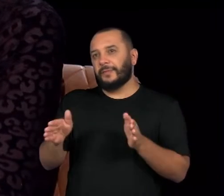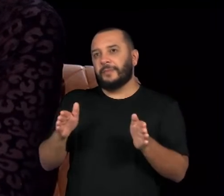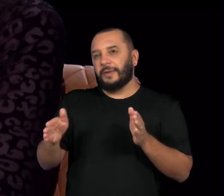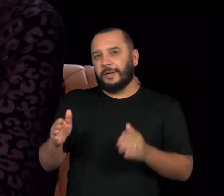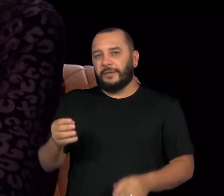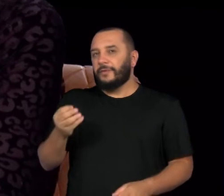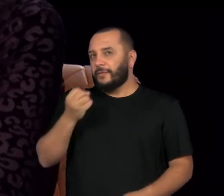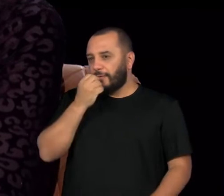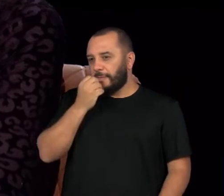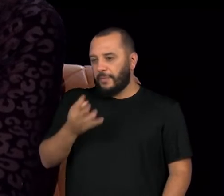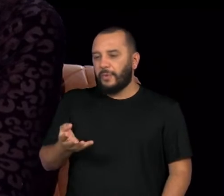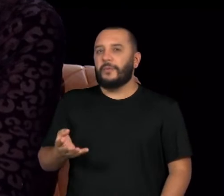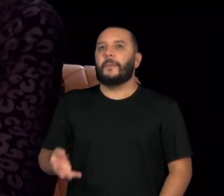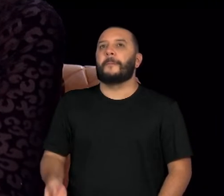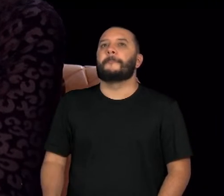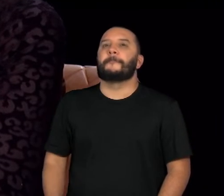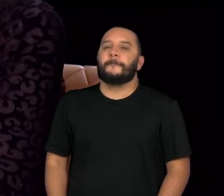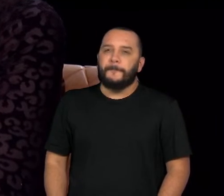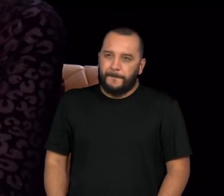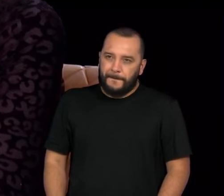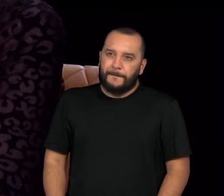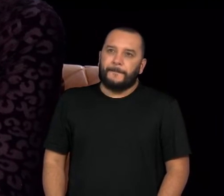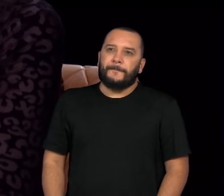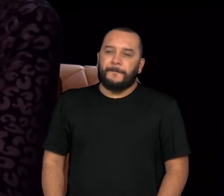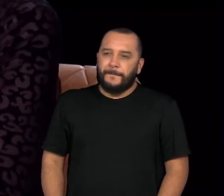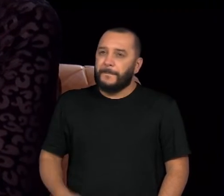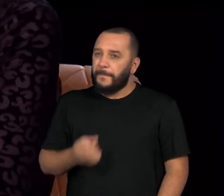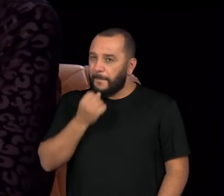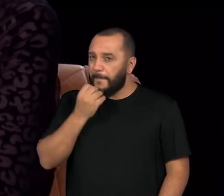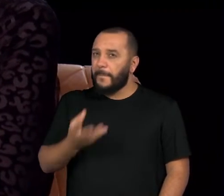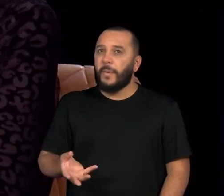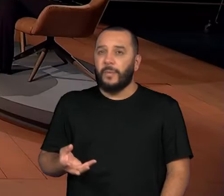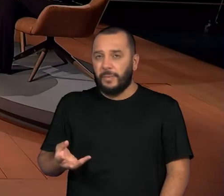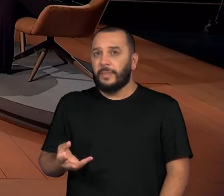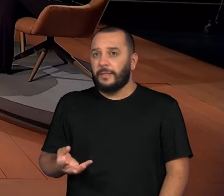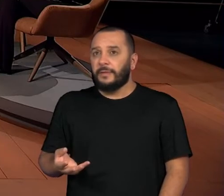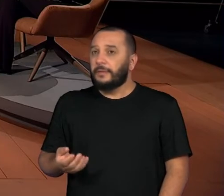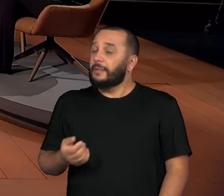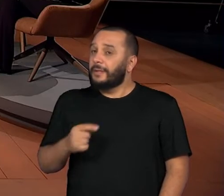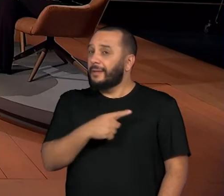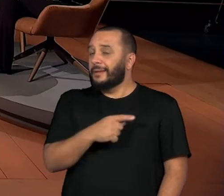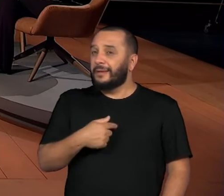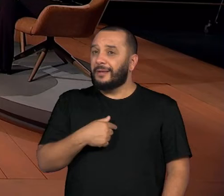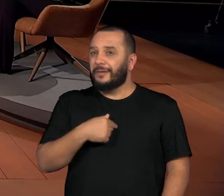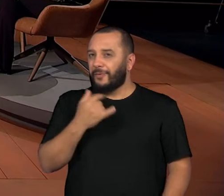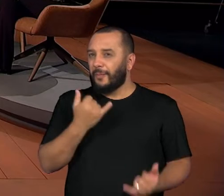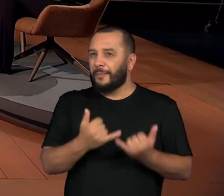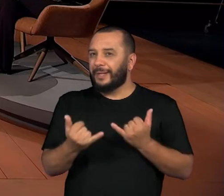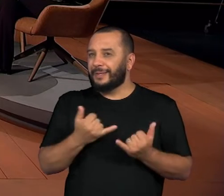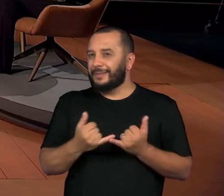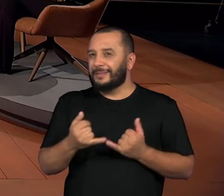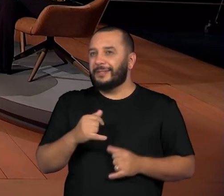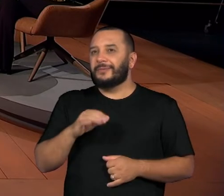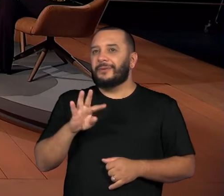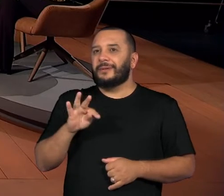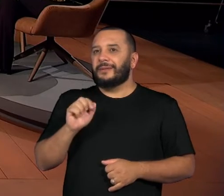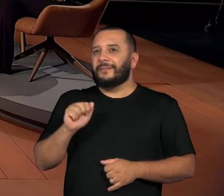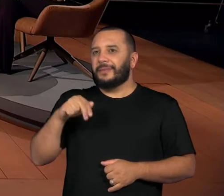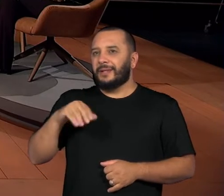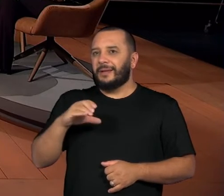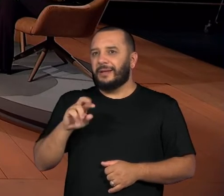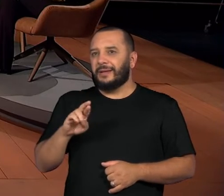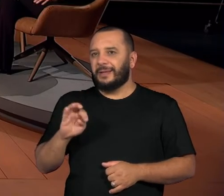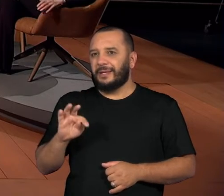muito bom fazer com o Otto. O Otto ficou a cara do Tancredo. Ficou. Porque a hora que a gente foi